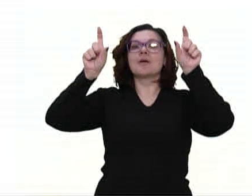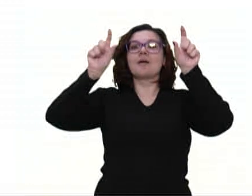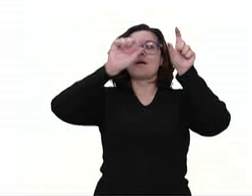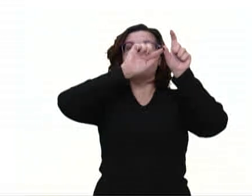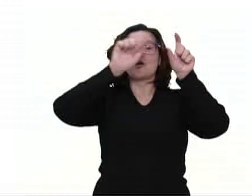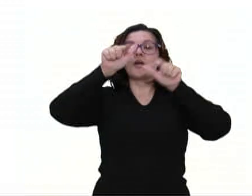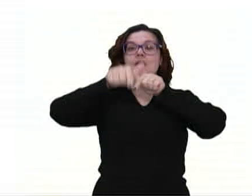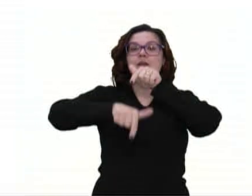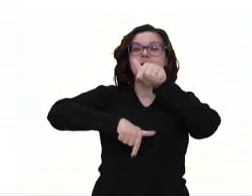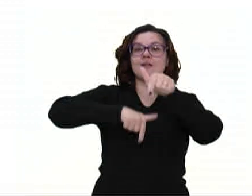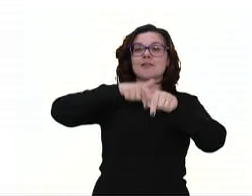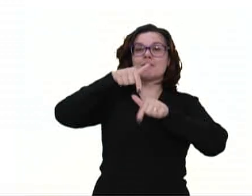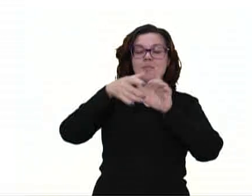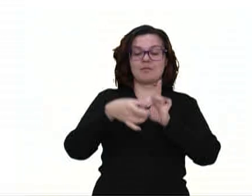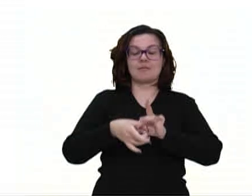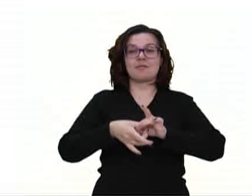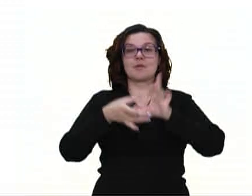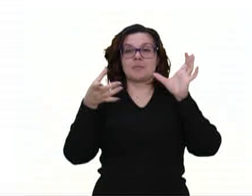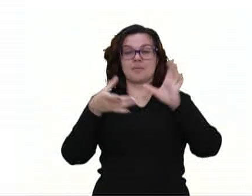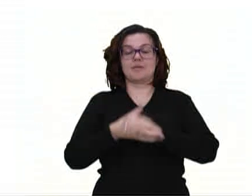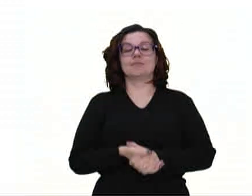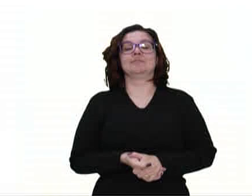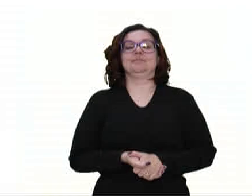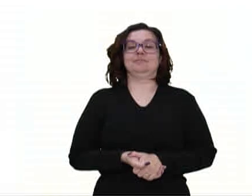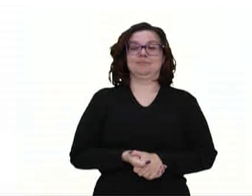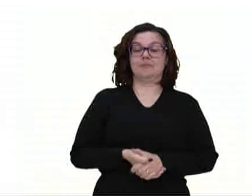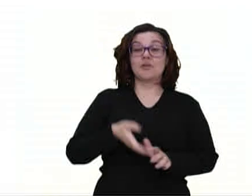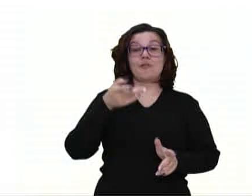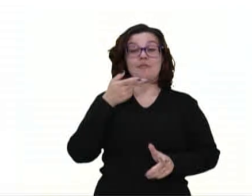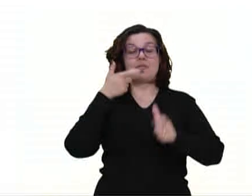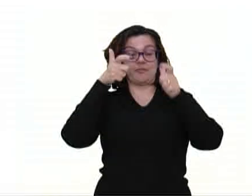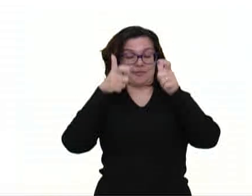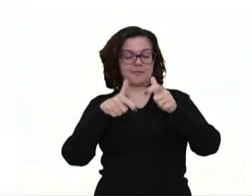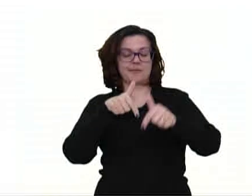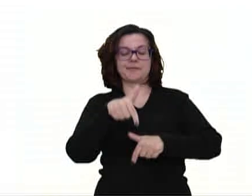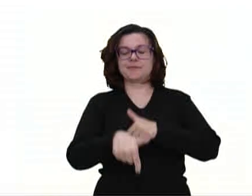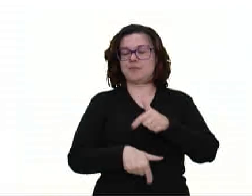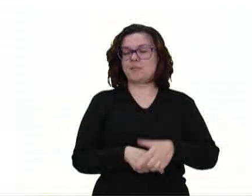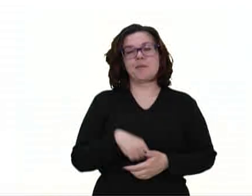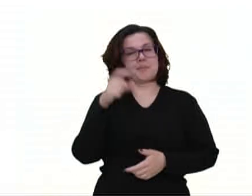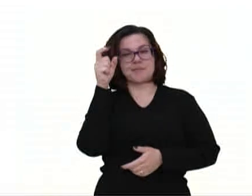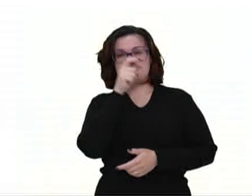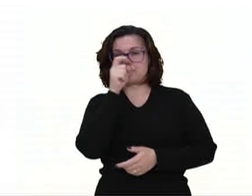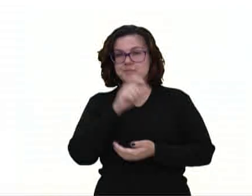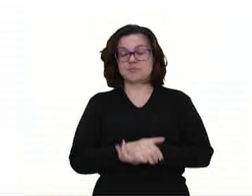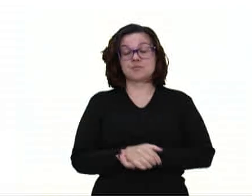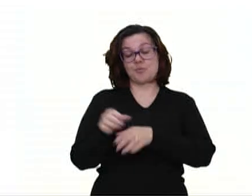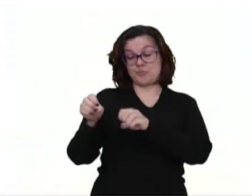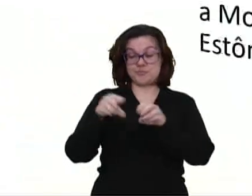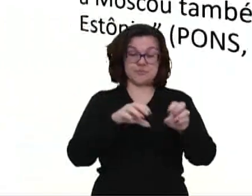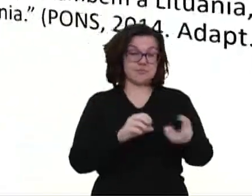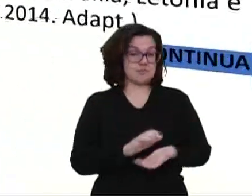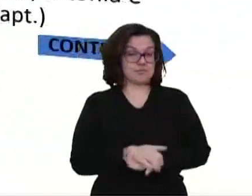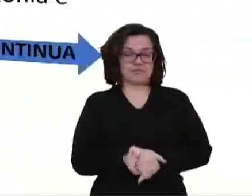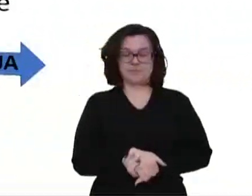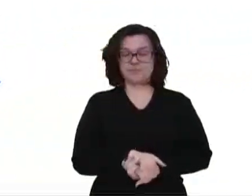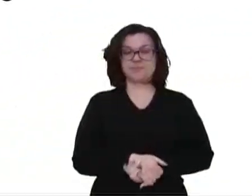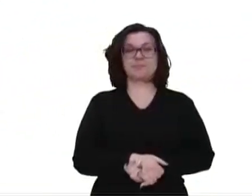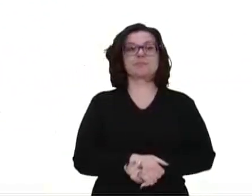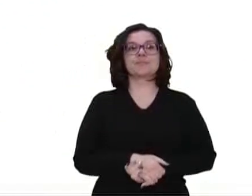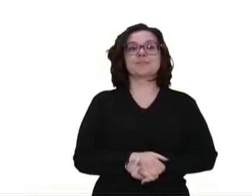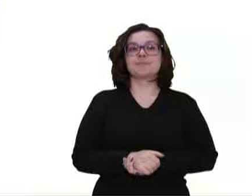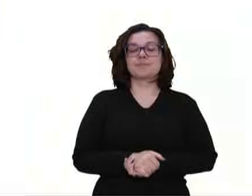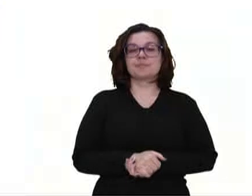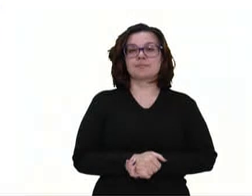o trabalho liberta, né? A propaganda era de que eram campos de trabalho ou campos de reeducação, isso era muito comum, né? Campos de